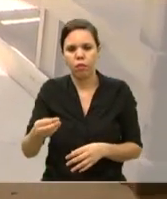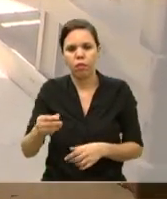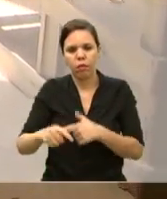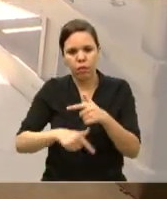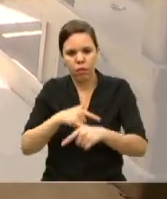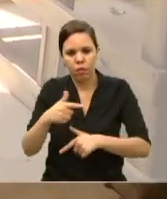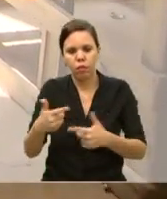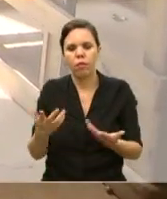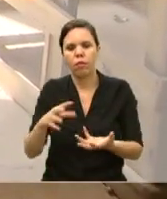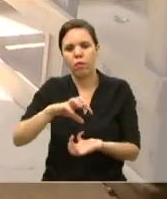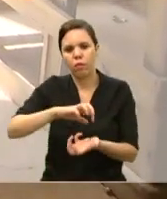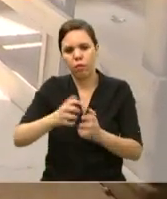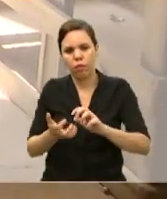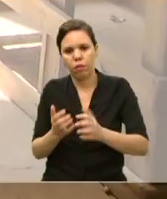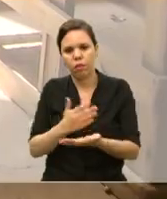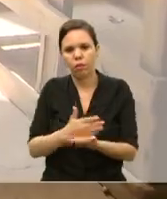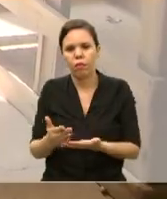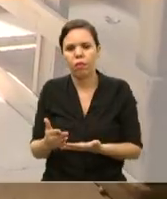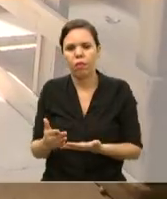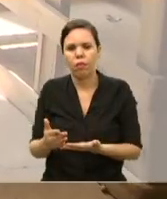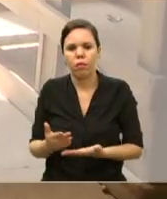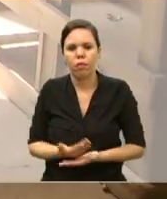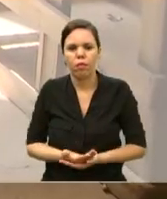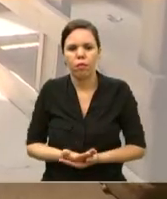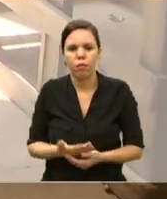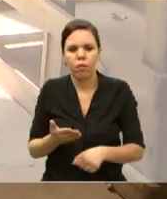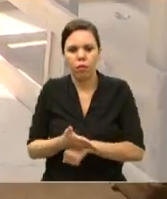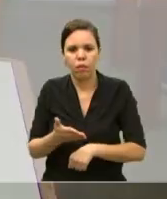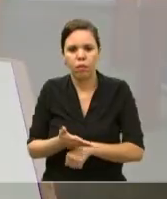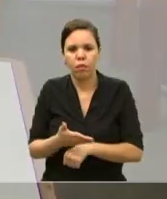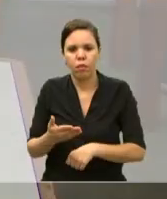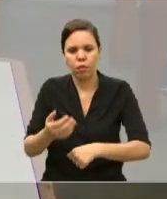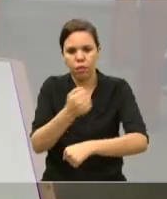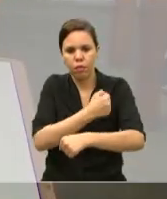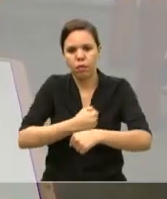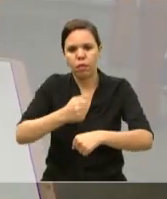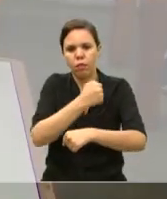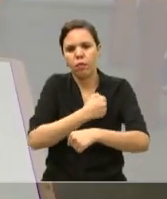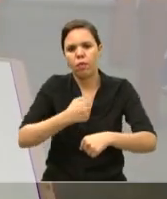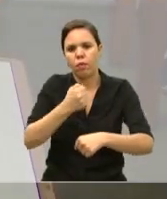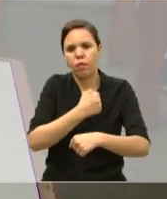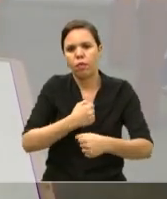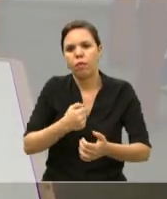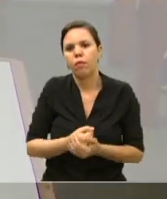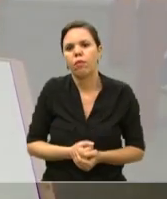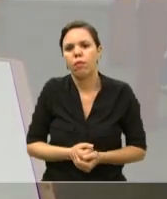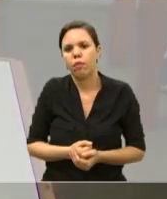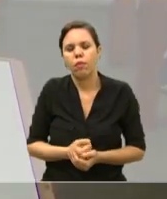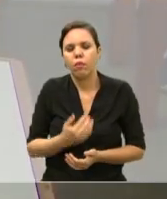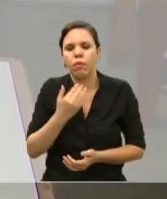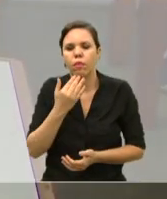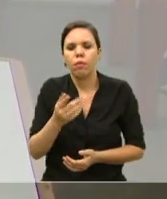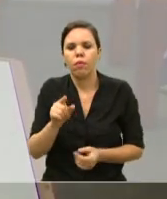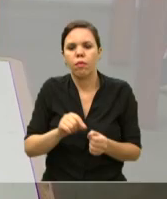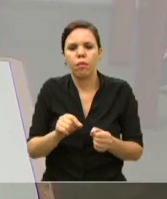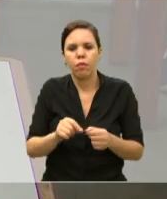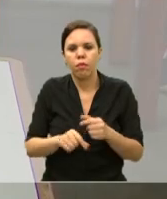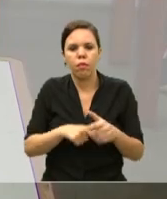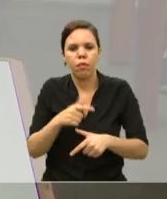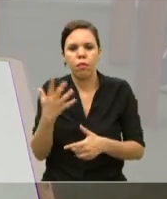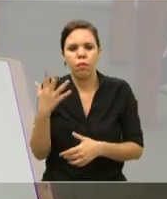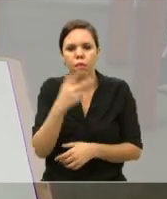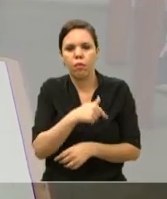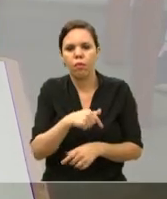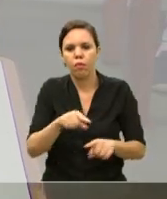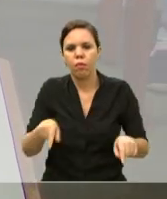para casa o que se aprende na escola. E a escola é uma extensão, então, isso. né? Tanto a casa, da escola, a escola da